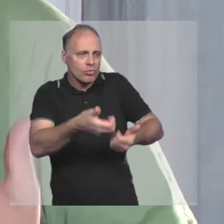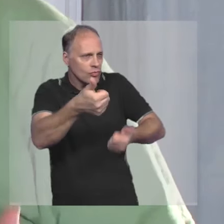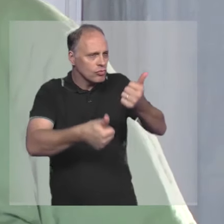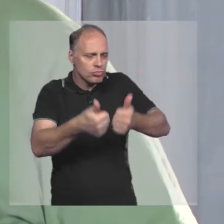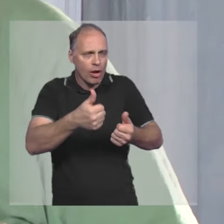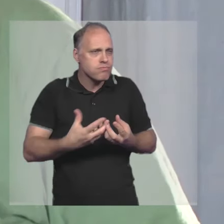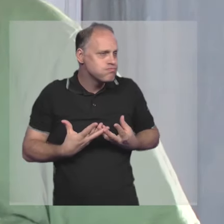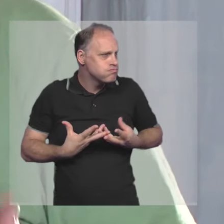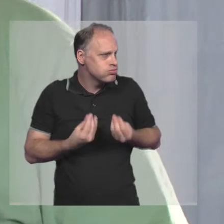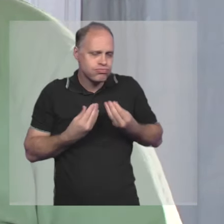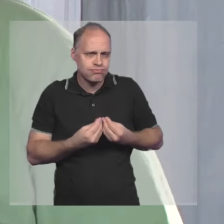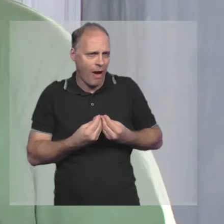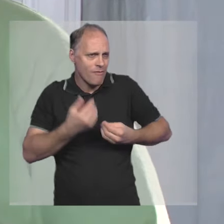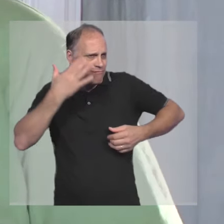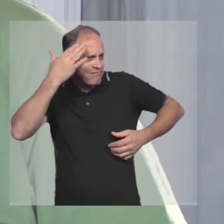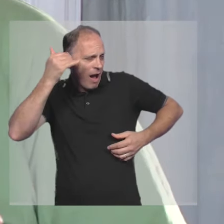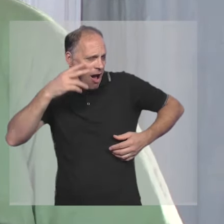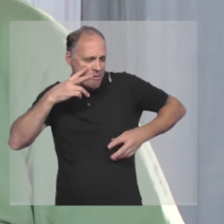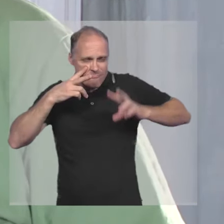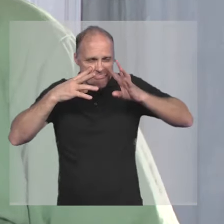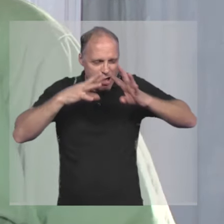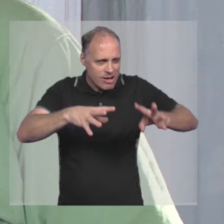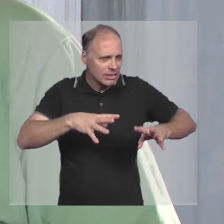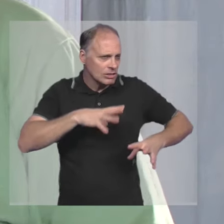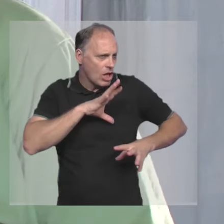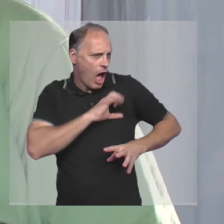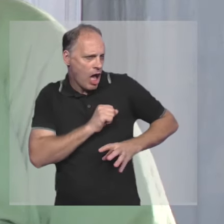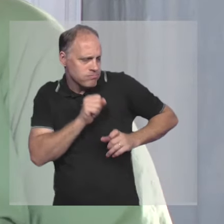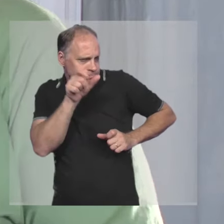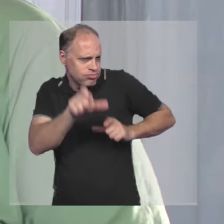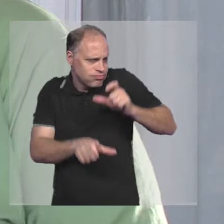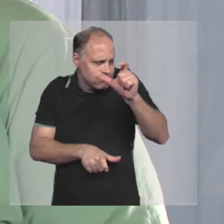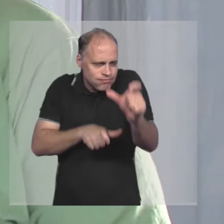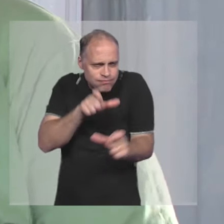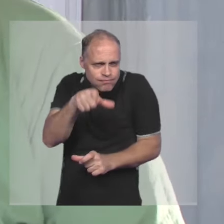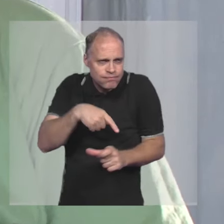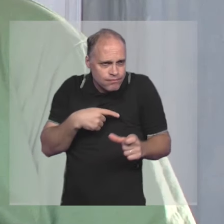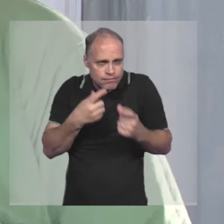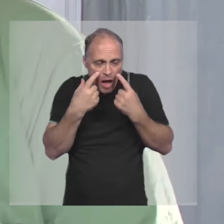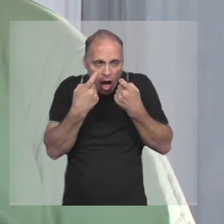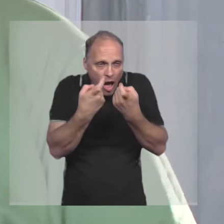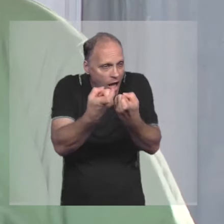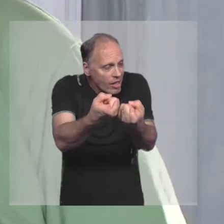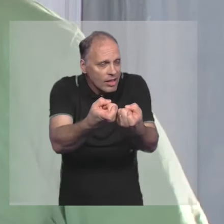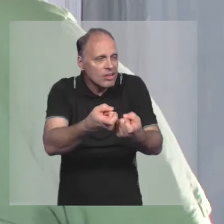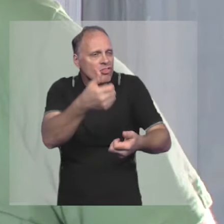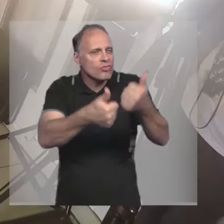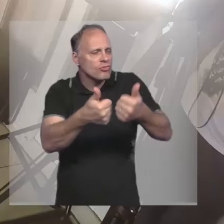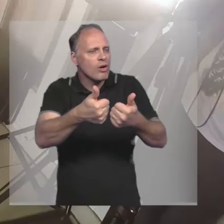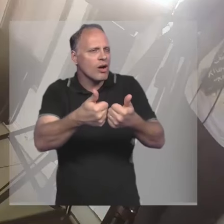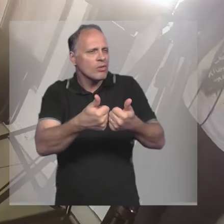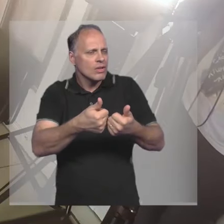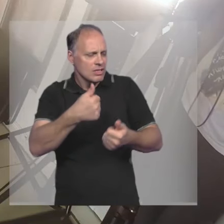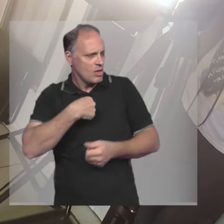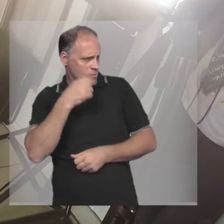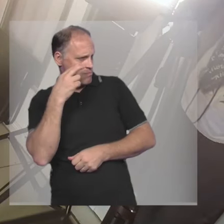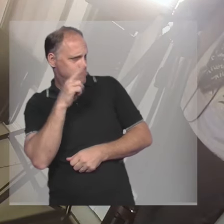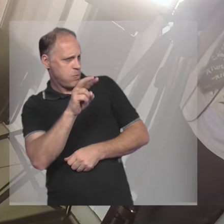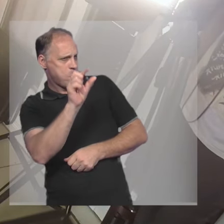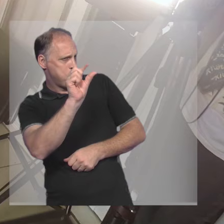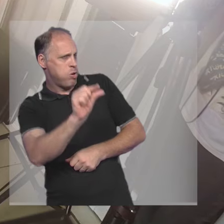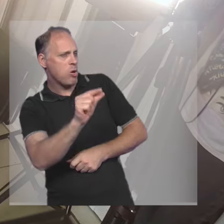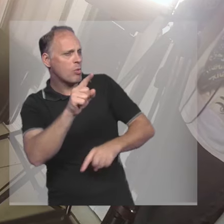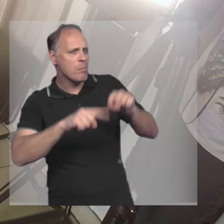é tão entranhado na nossa cultura, assim, tão no nosso sangue, né? Eu considerei